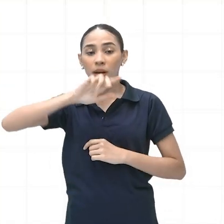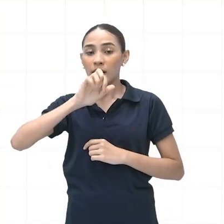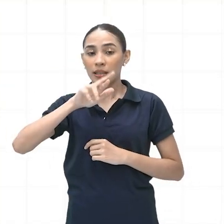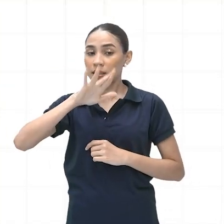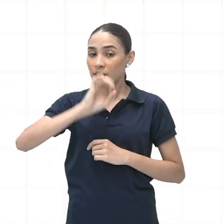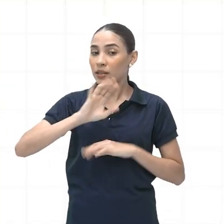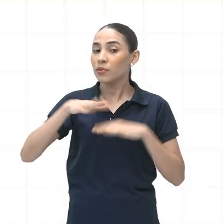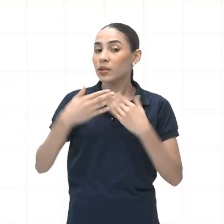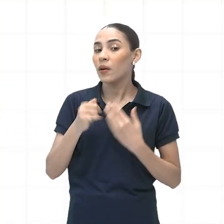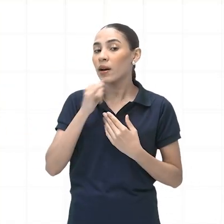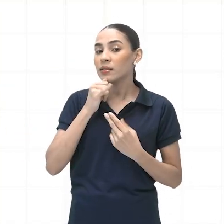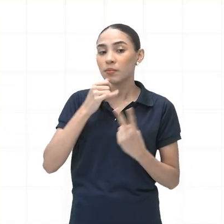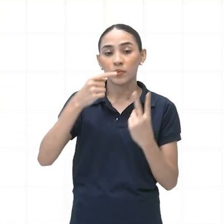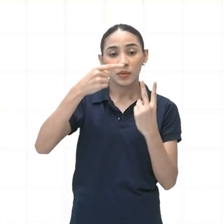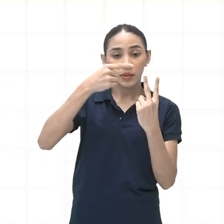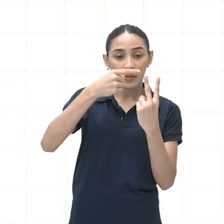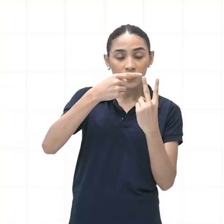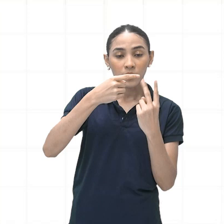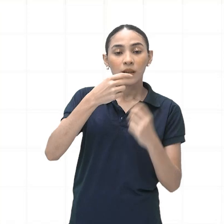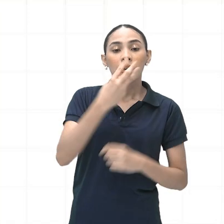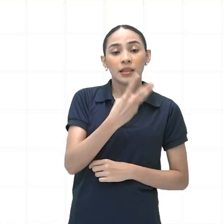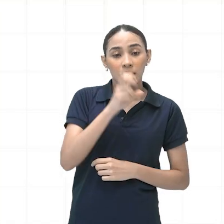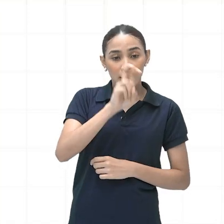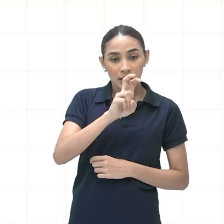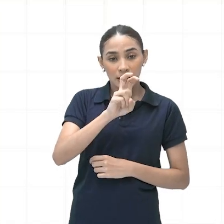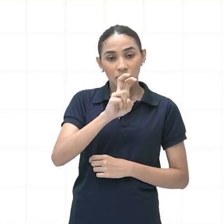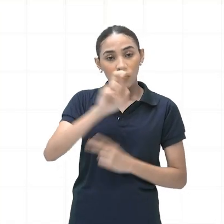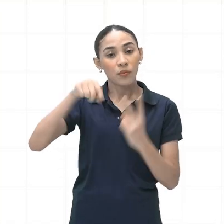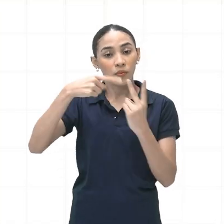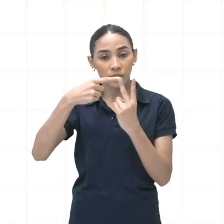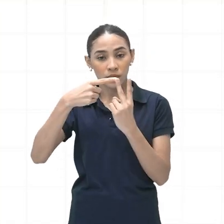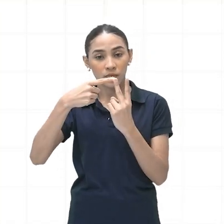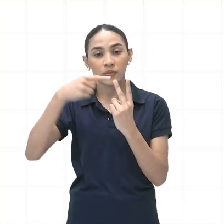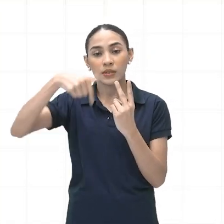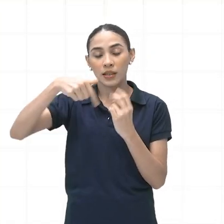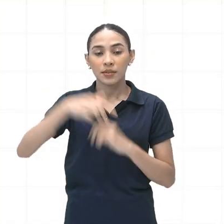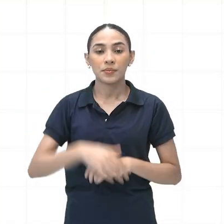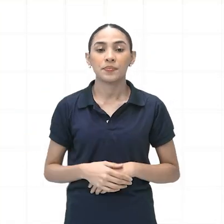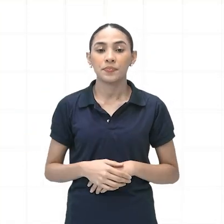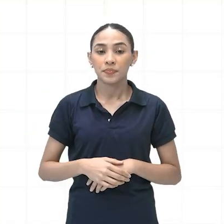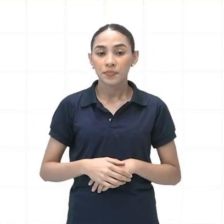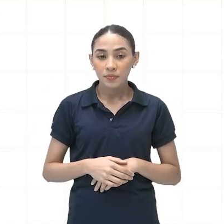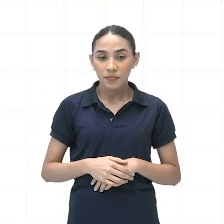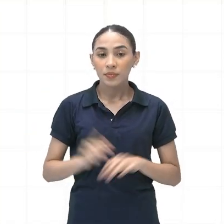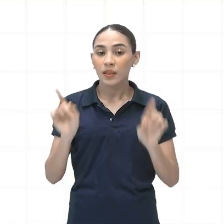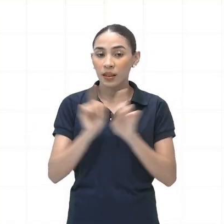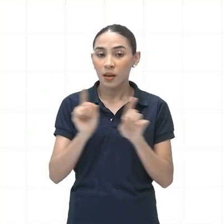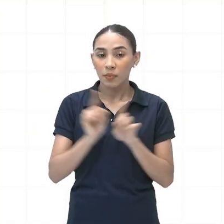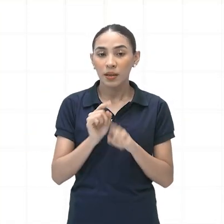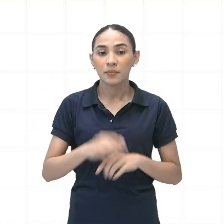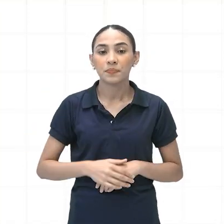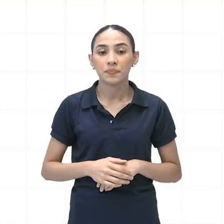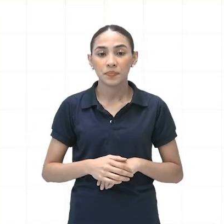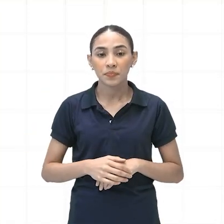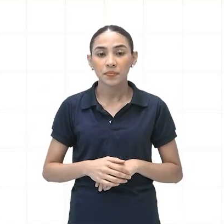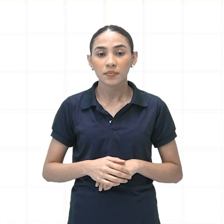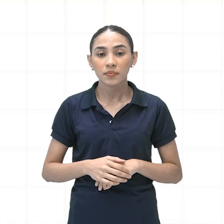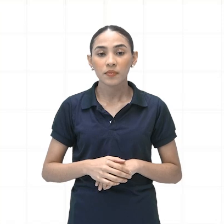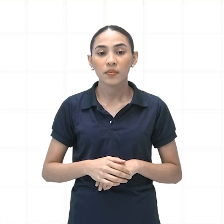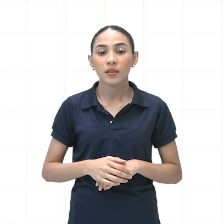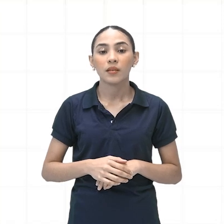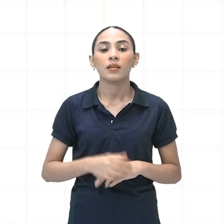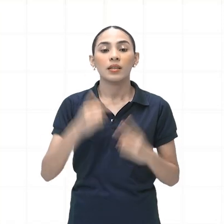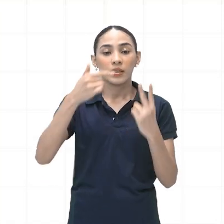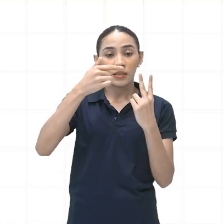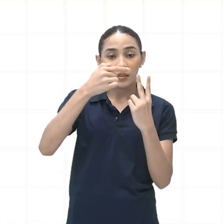ficar 35 vezes a raiz quadrada de 7, certo? E raiz quadrada de 7 vezes raiz quadrada